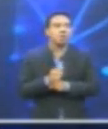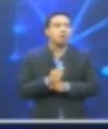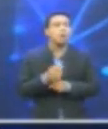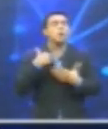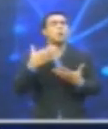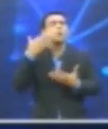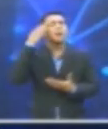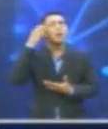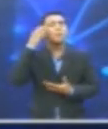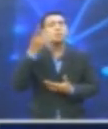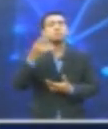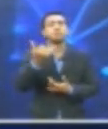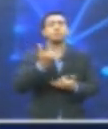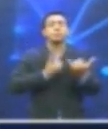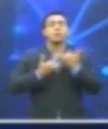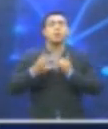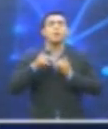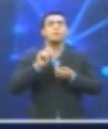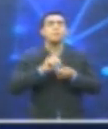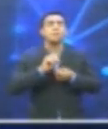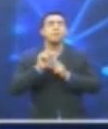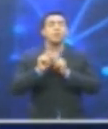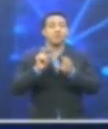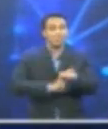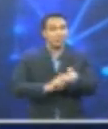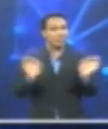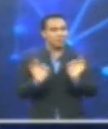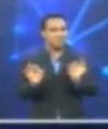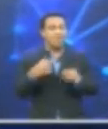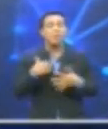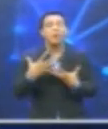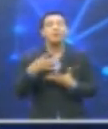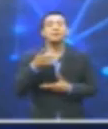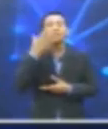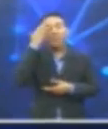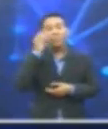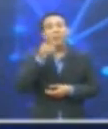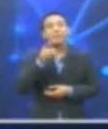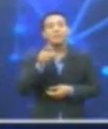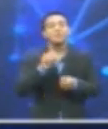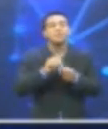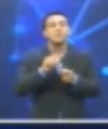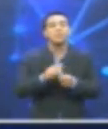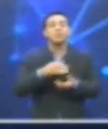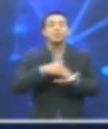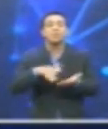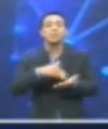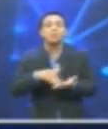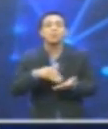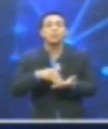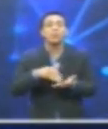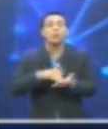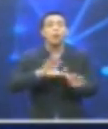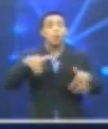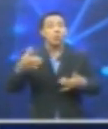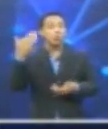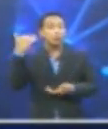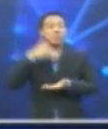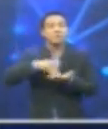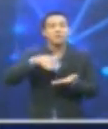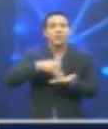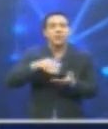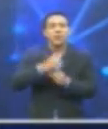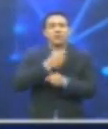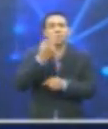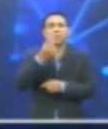Eu queria saber o que é que o candidato, sem nenhum nervosismo, o que é que o candidato fez como secretário em recursos hídricos, quando foi secretário, o ano